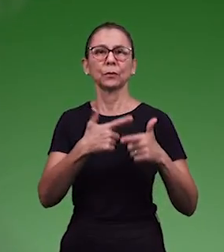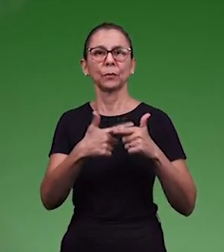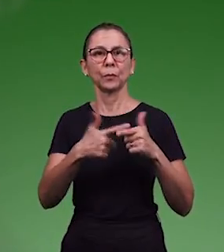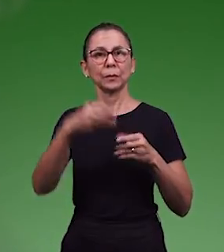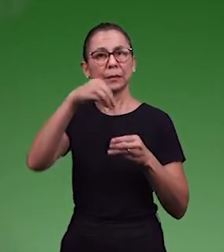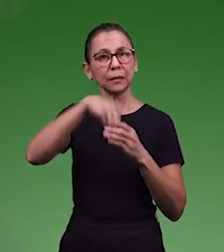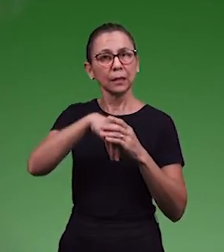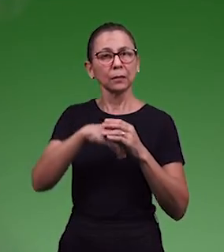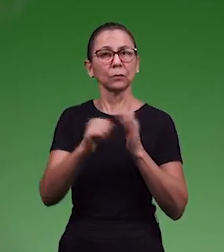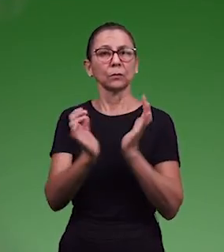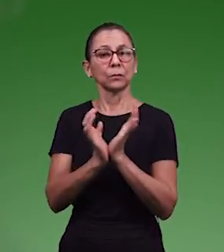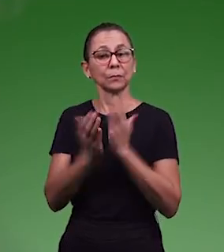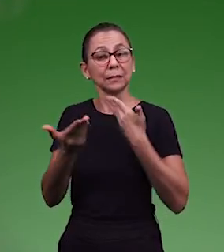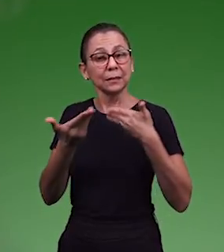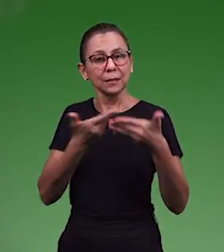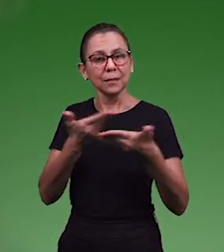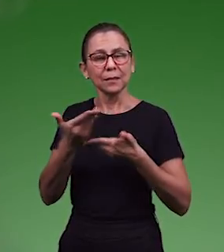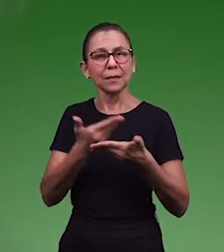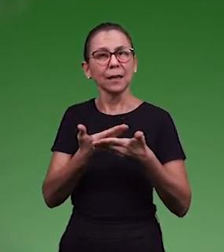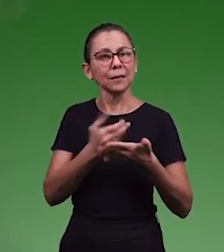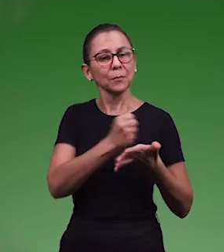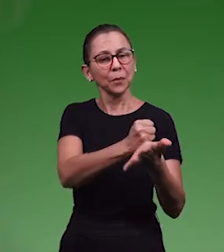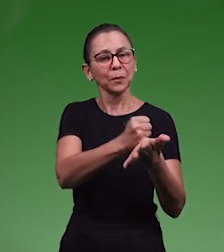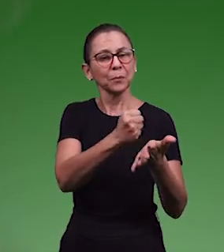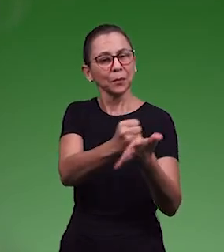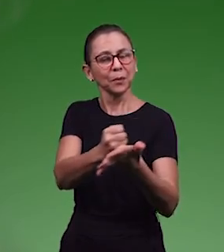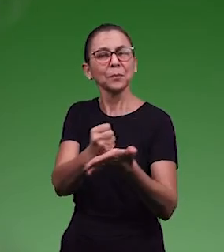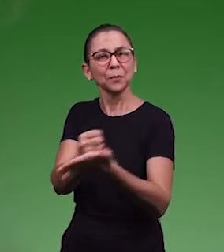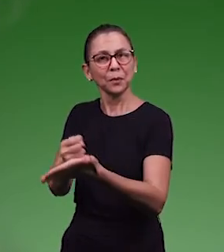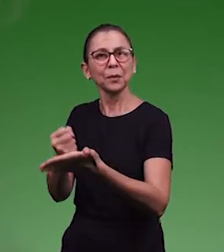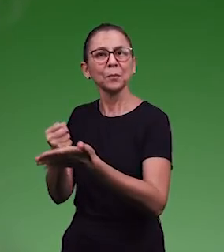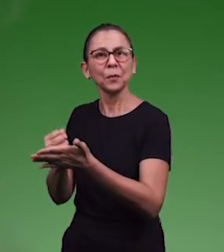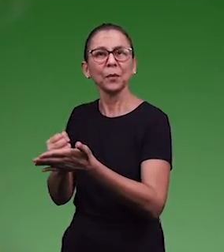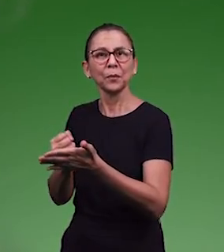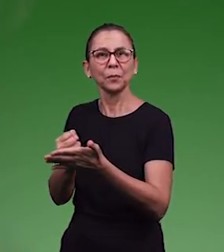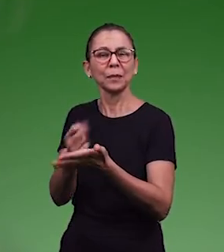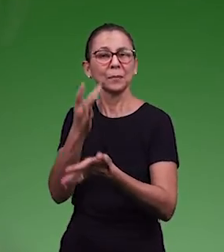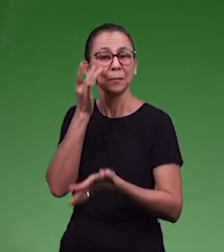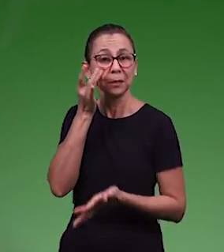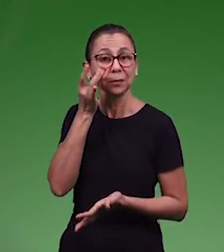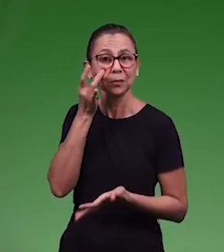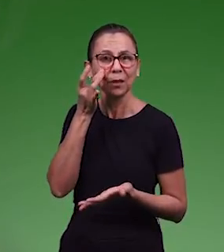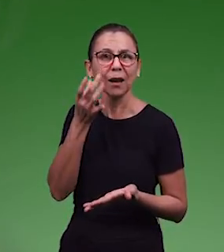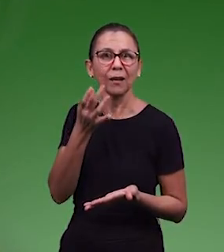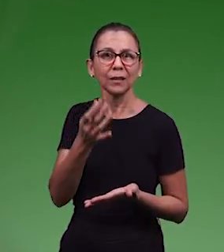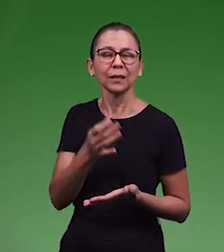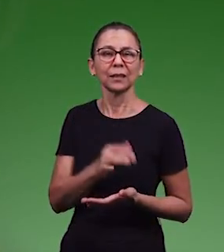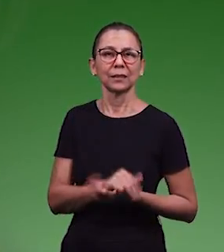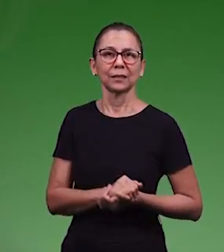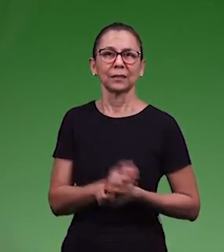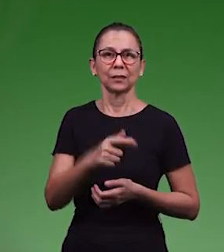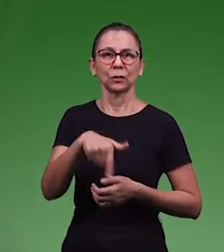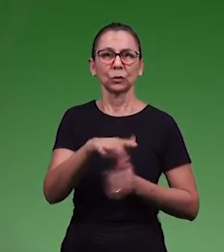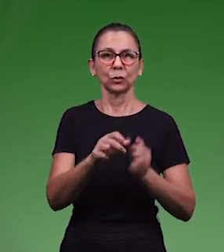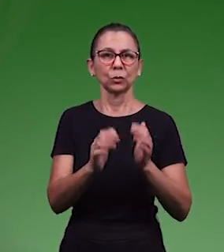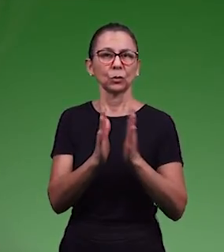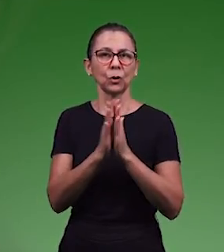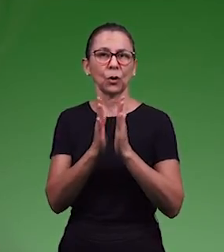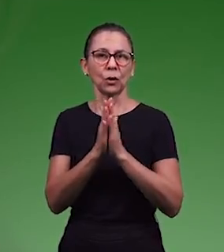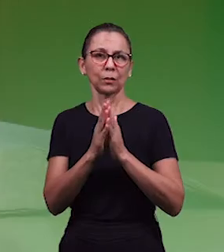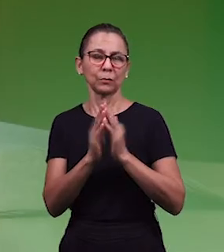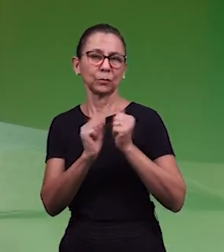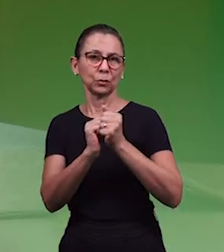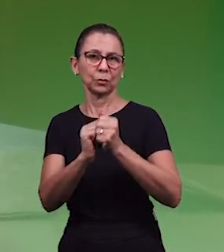de assistência expor aqui, desde que seja naturalmente possível, e o grupo vai estar orando junto com ele. Pastor Josias, vamos dizer que um grupo